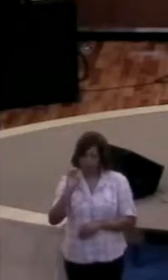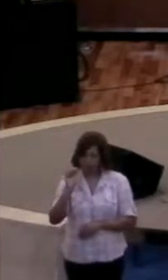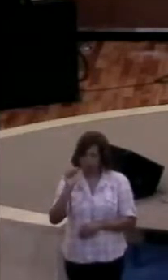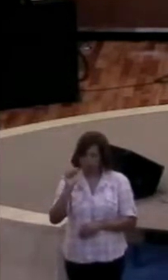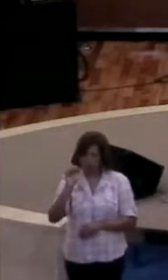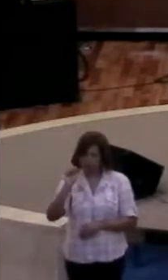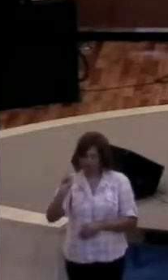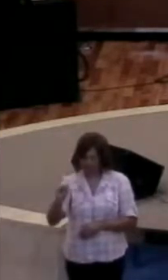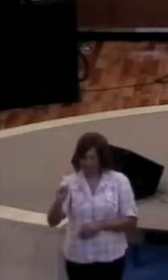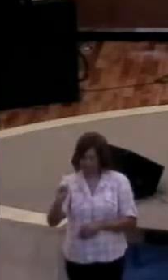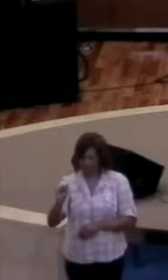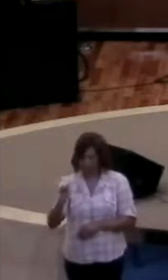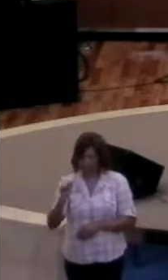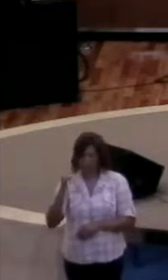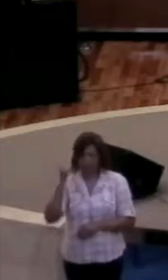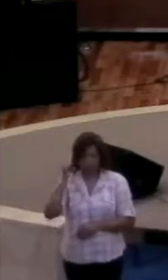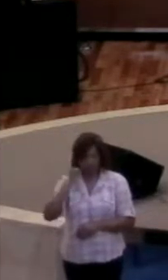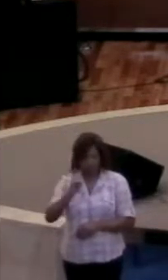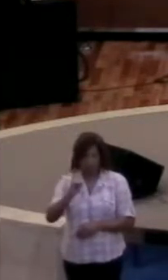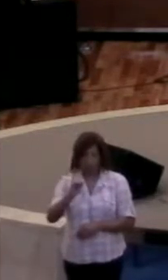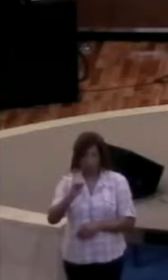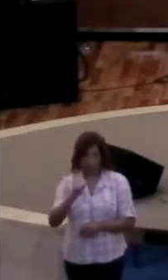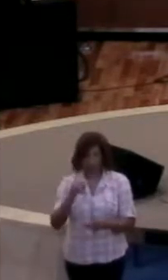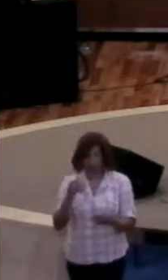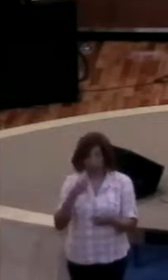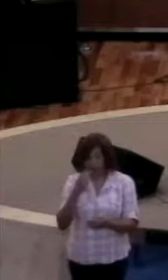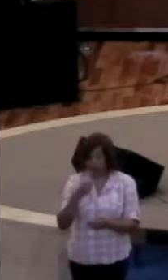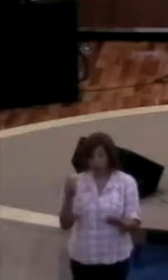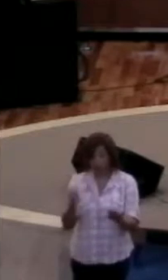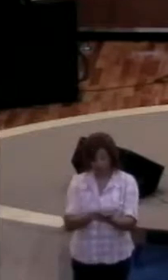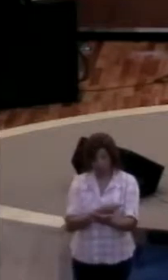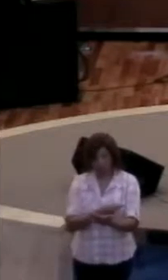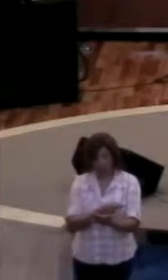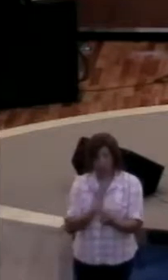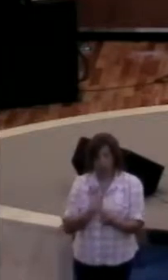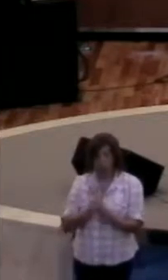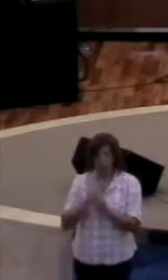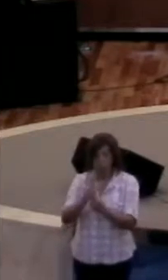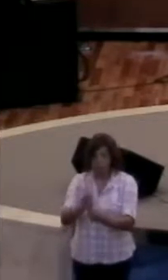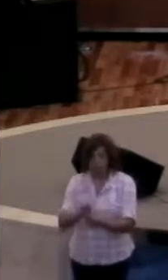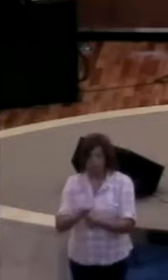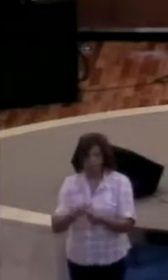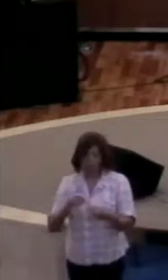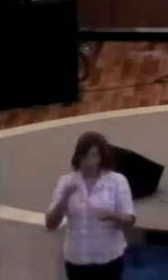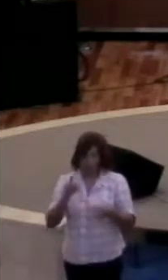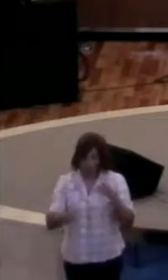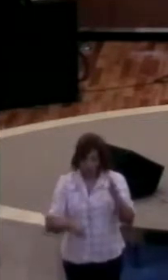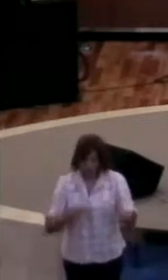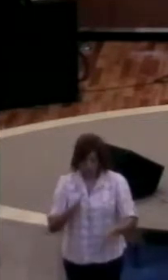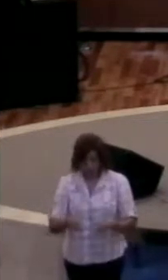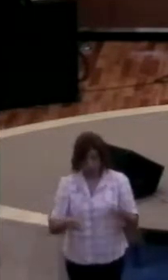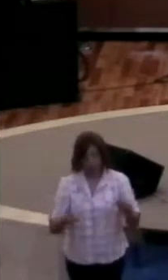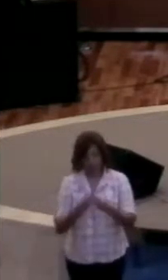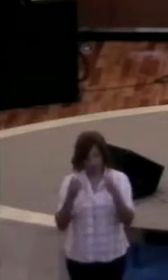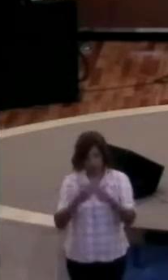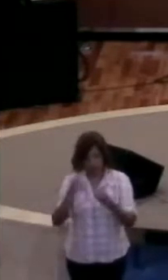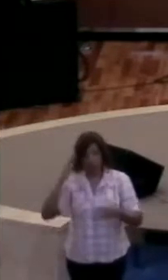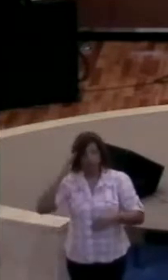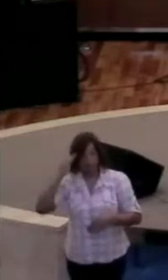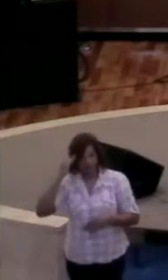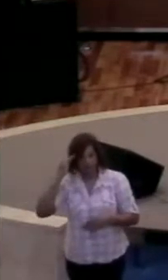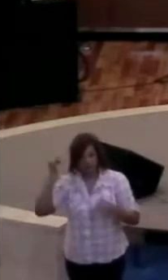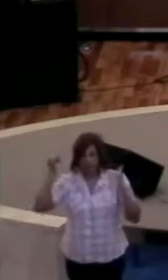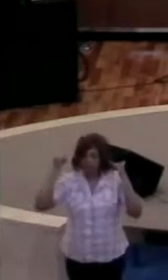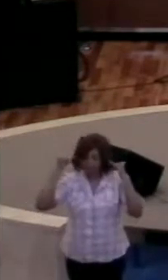do Egito trouxe o meu filho. Então Mateus registra isso para que os judeus entendessem que em Cristo as